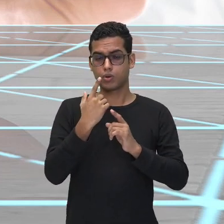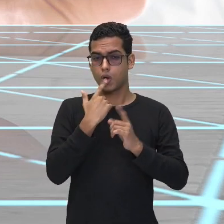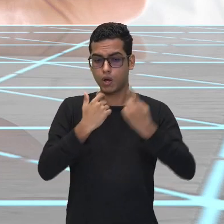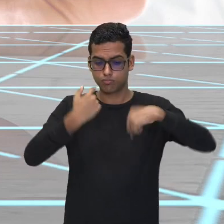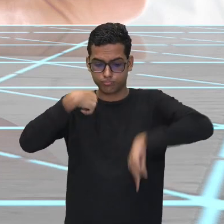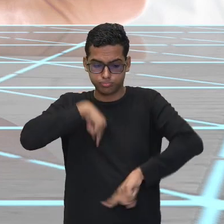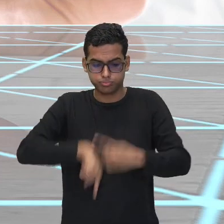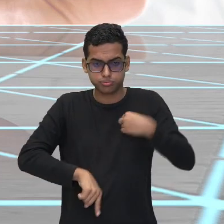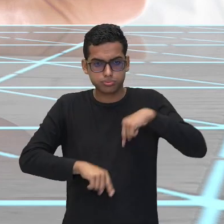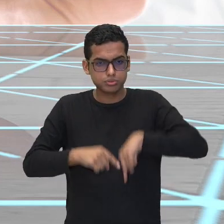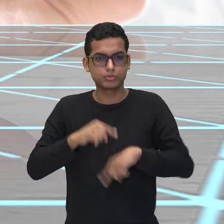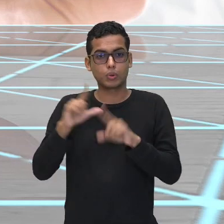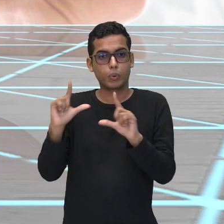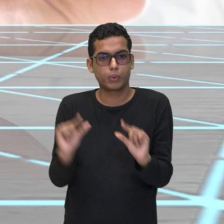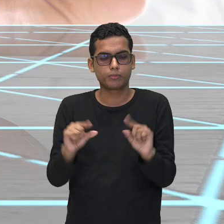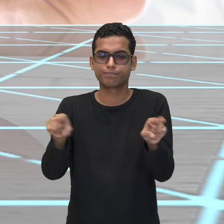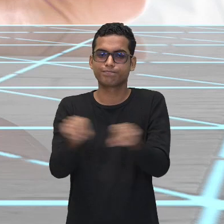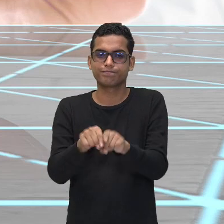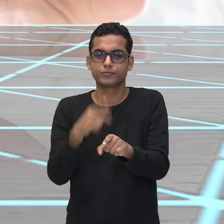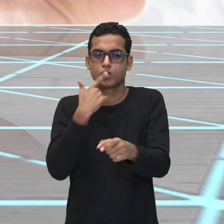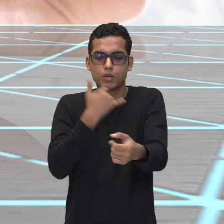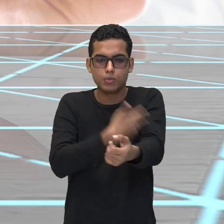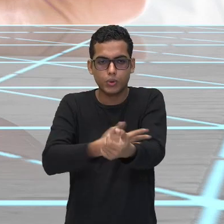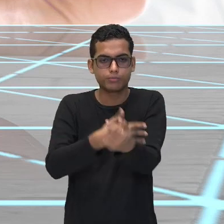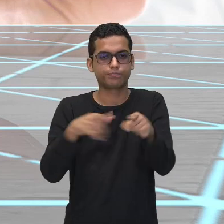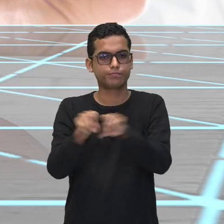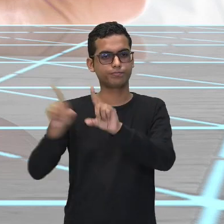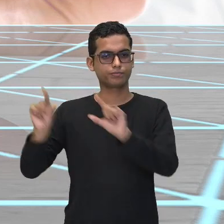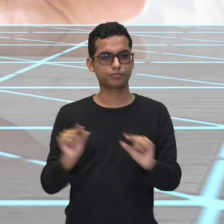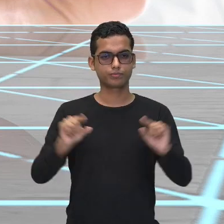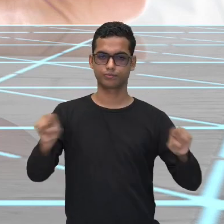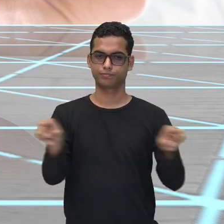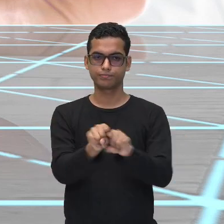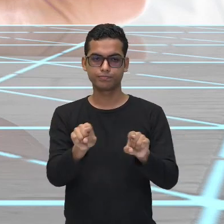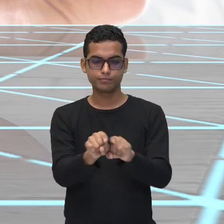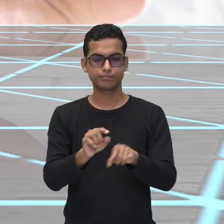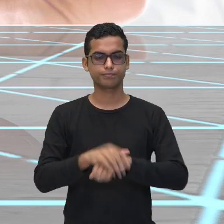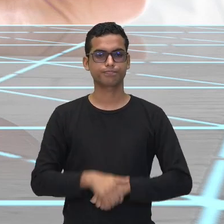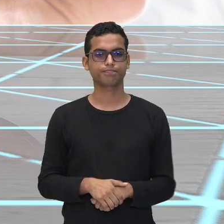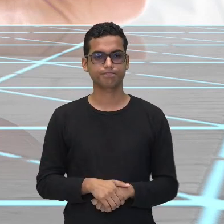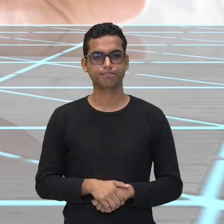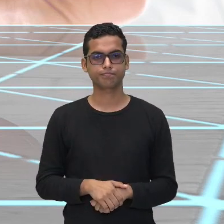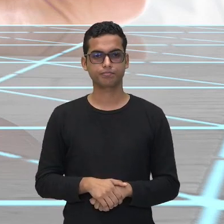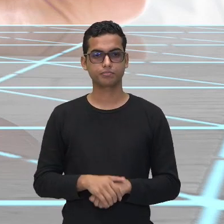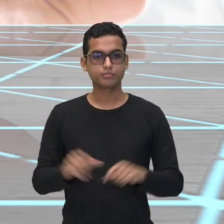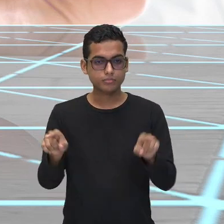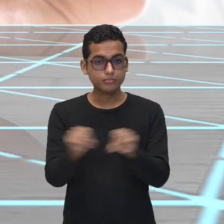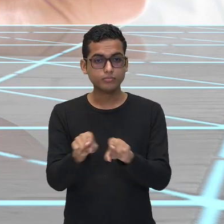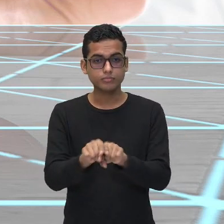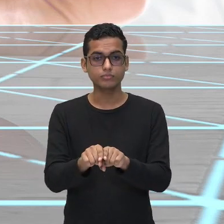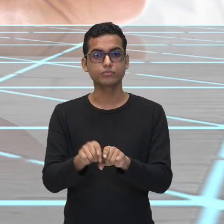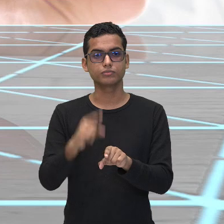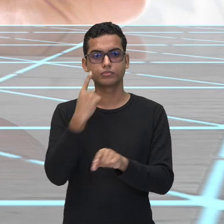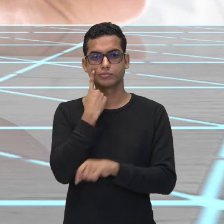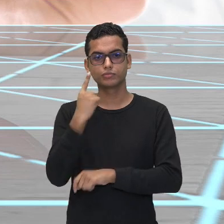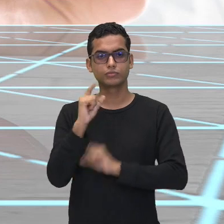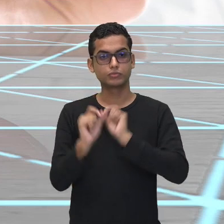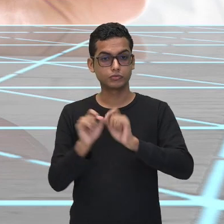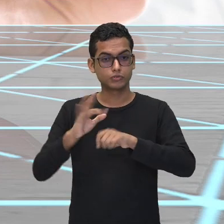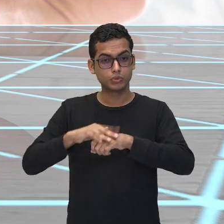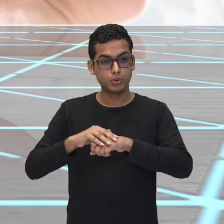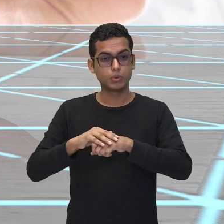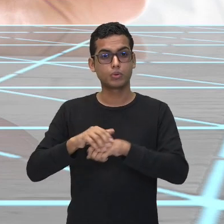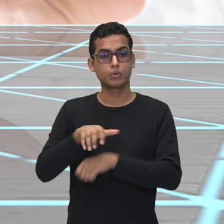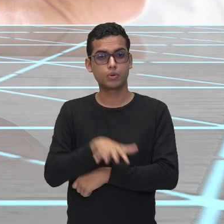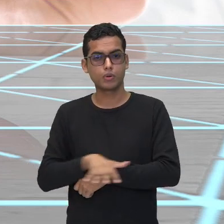o infarto, a doença arterial periférica, que é quando há uma dificuldade da circulação sanguínea acontecer na